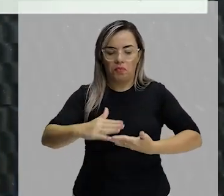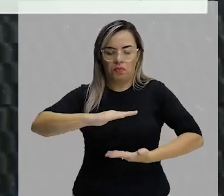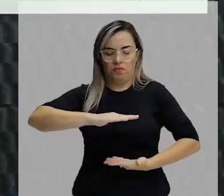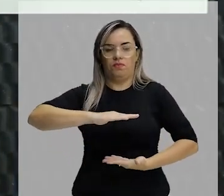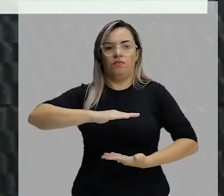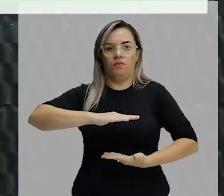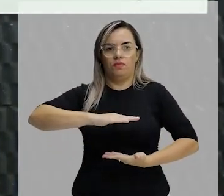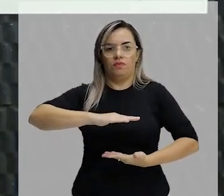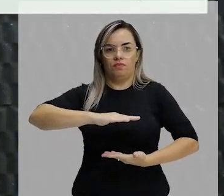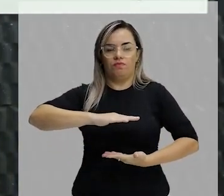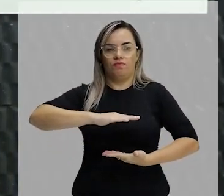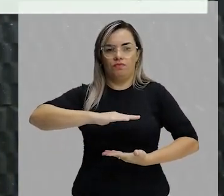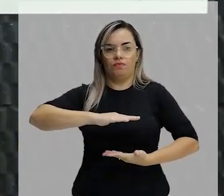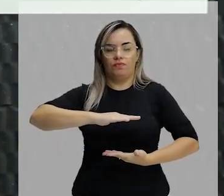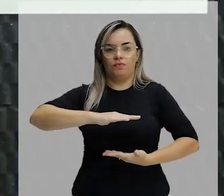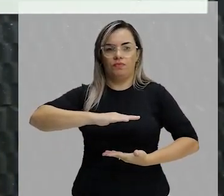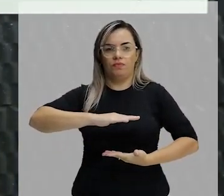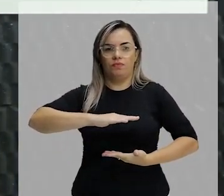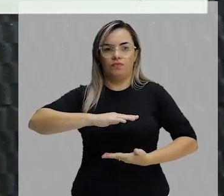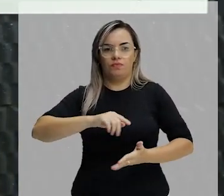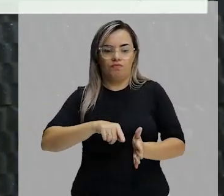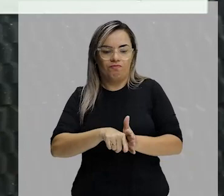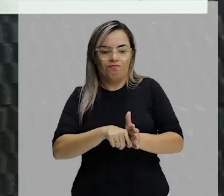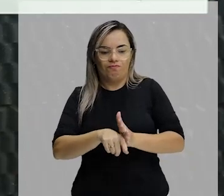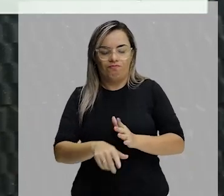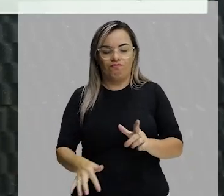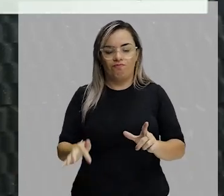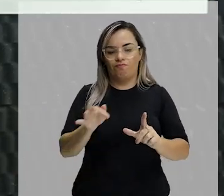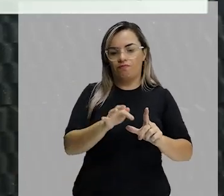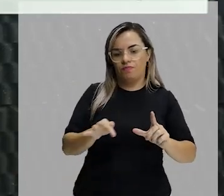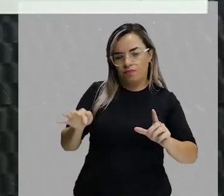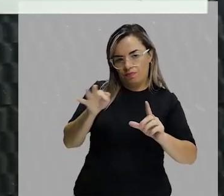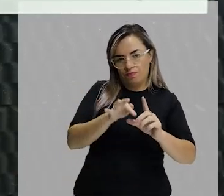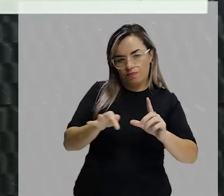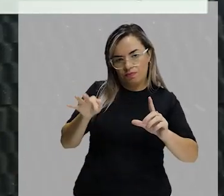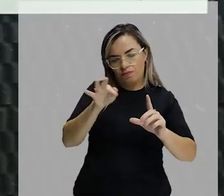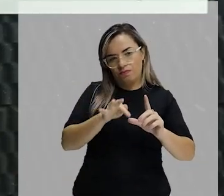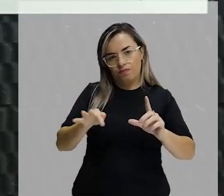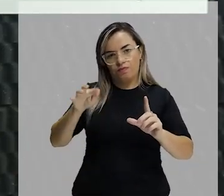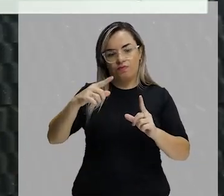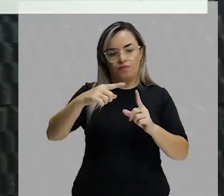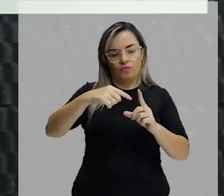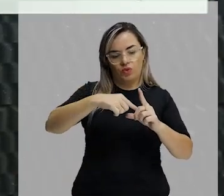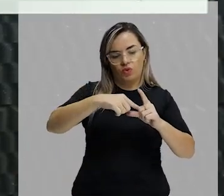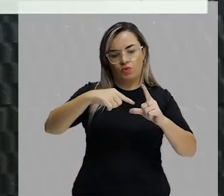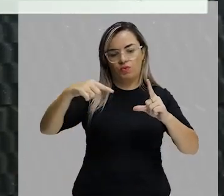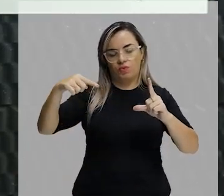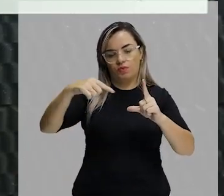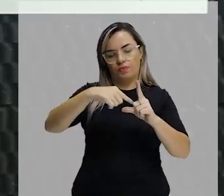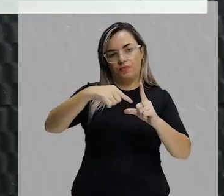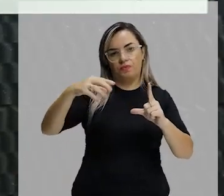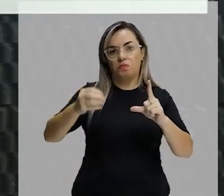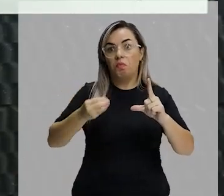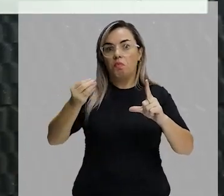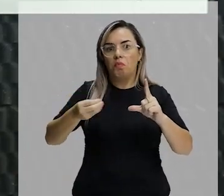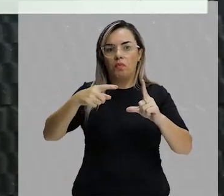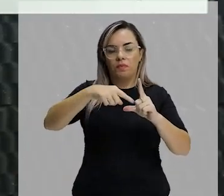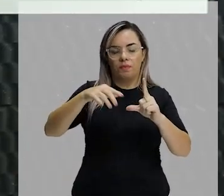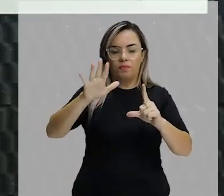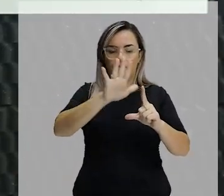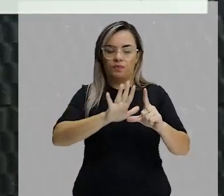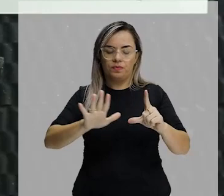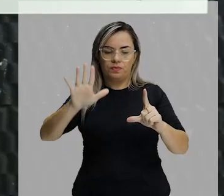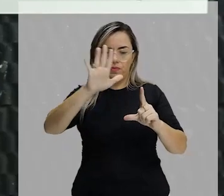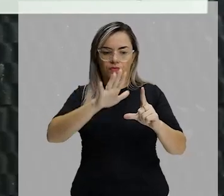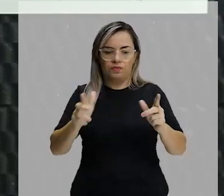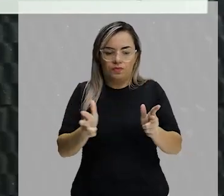atrás das fórmulas, né? Alguns elementos que a gente pode calcular do cubo, como a sua diagonal, né? Como a sua área, como o